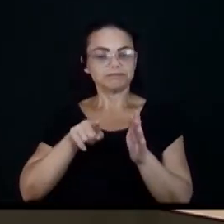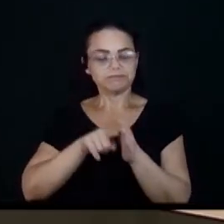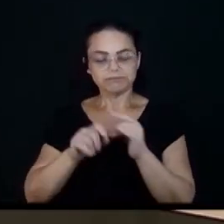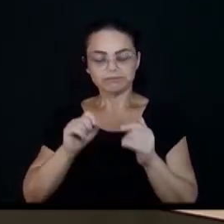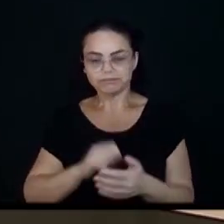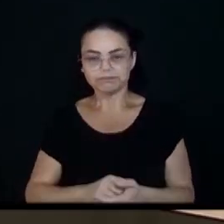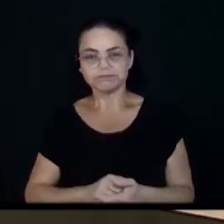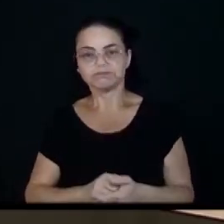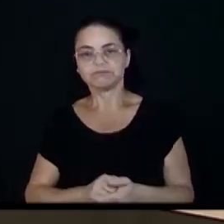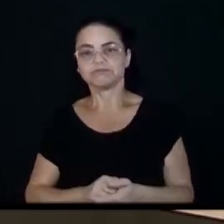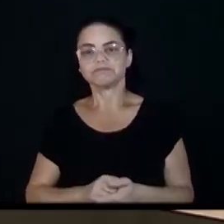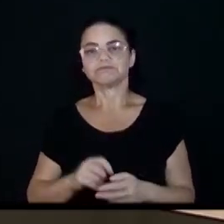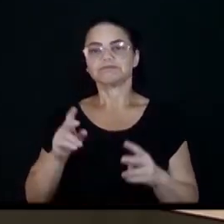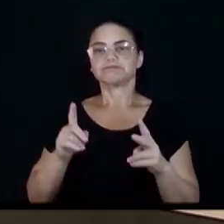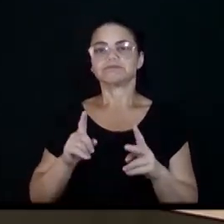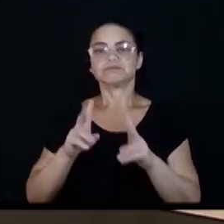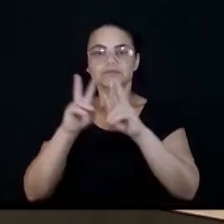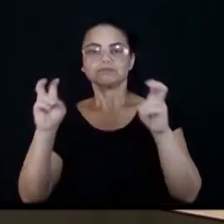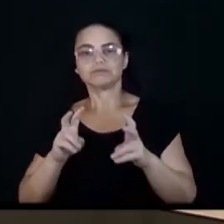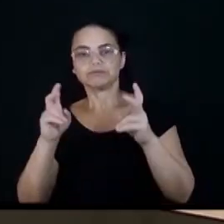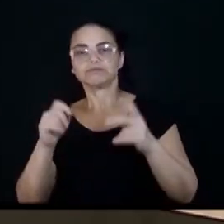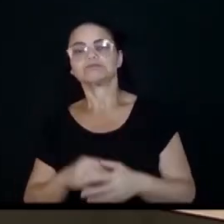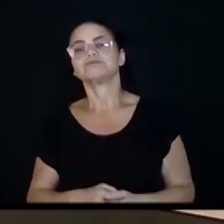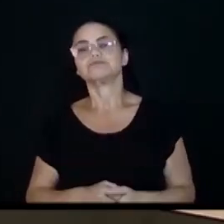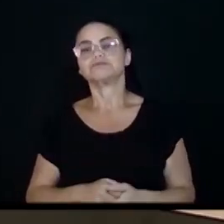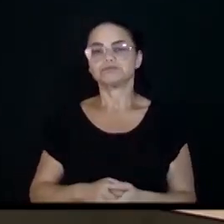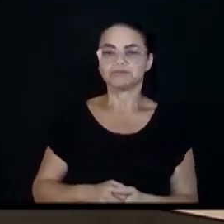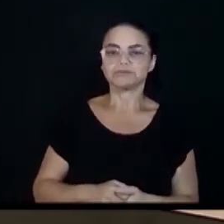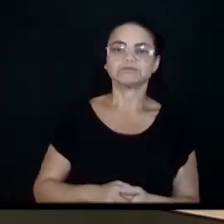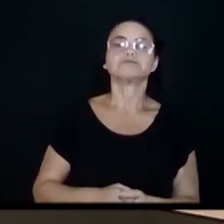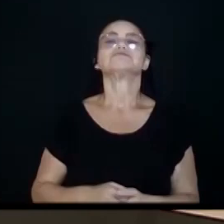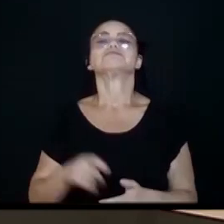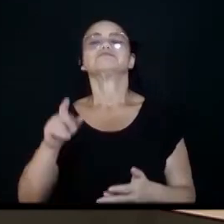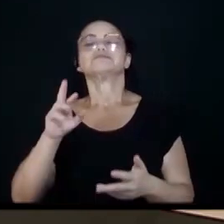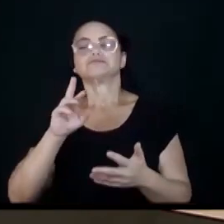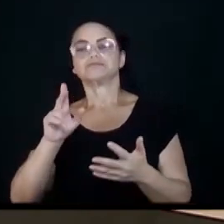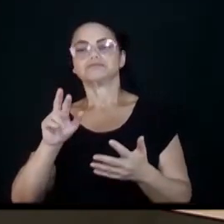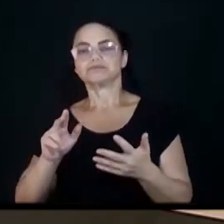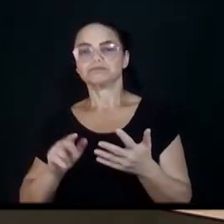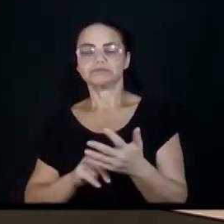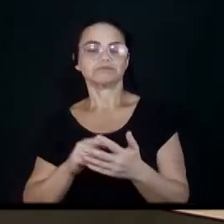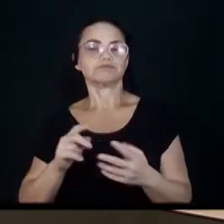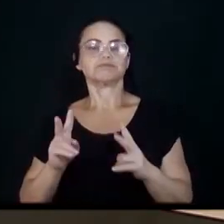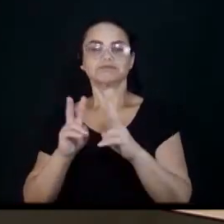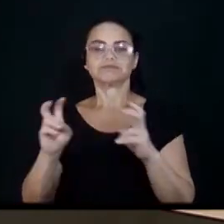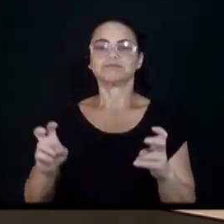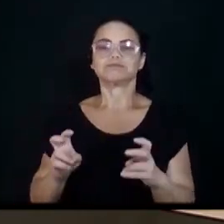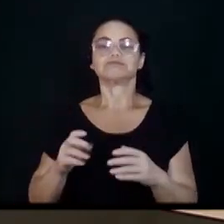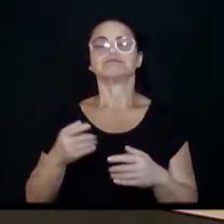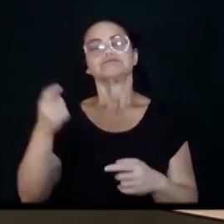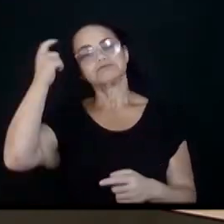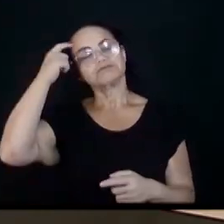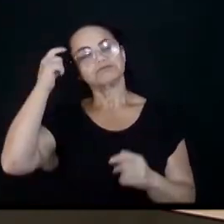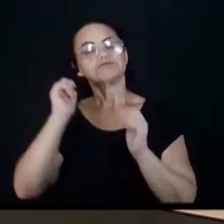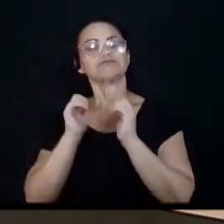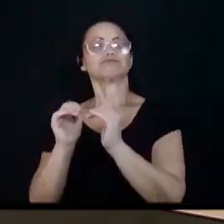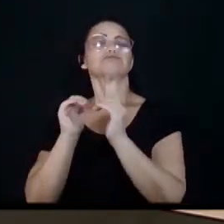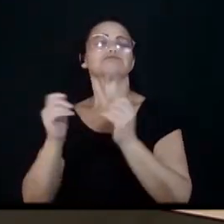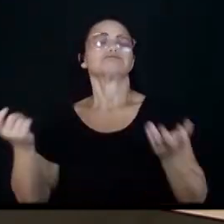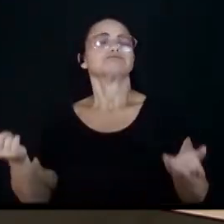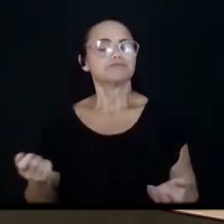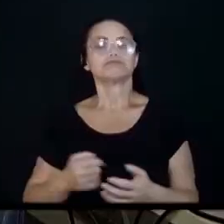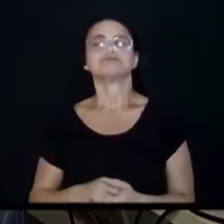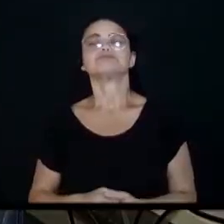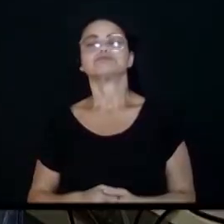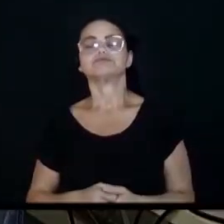disparadores, né? Que aí vão trazer outros temas, e a partir disso a gente vai pensando. Então, esse ano